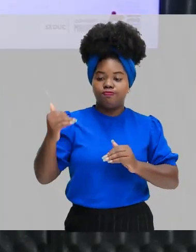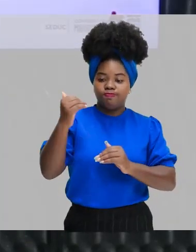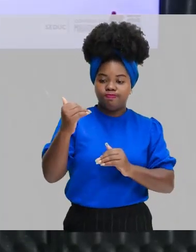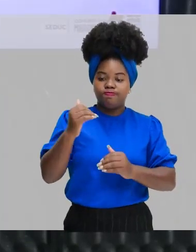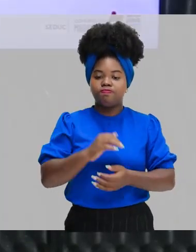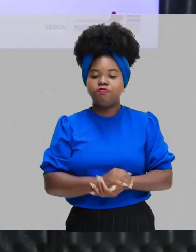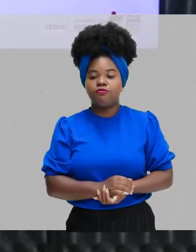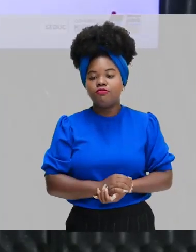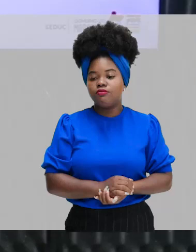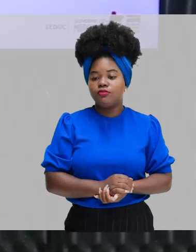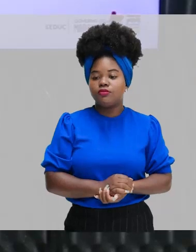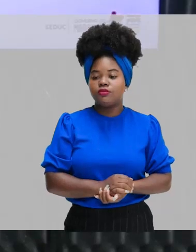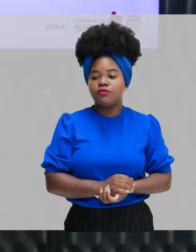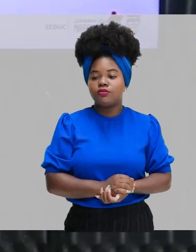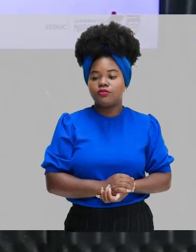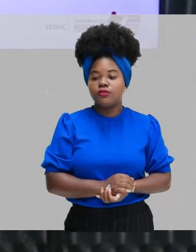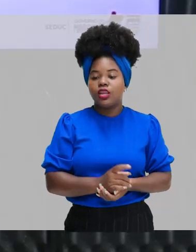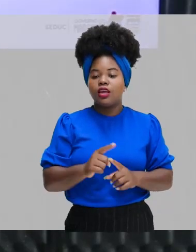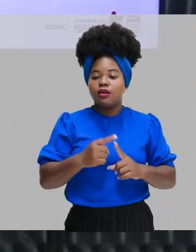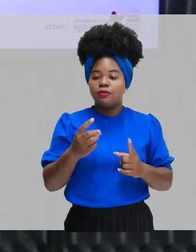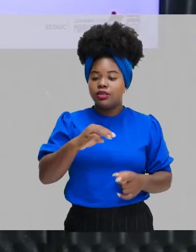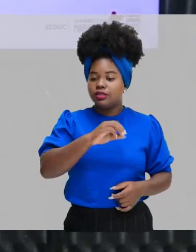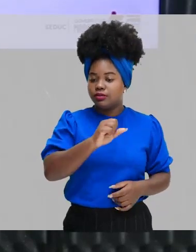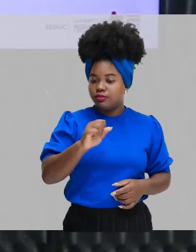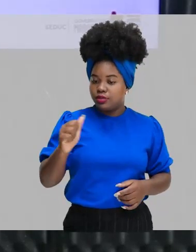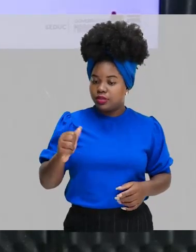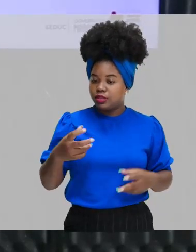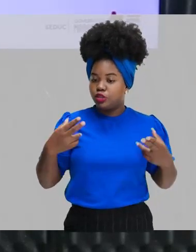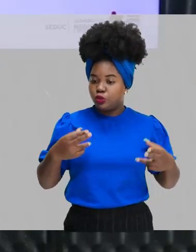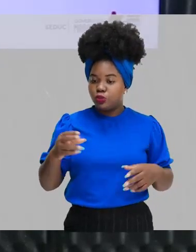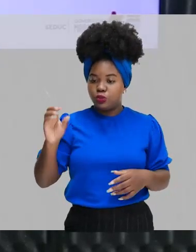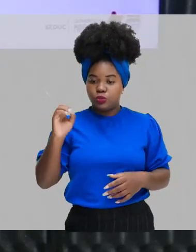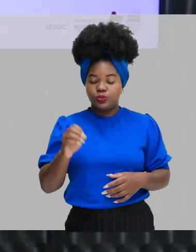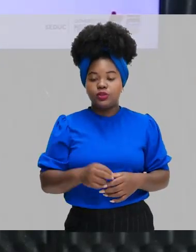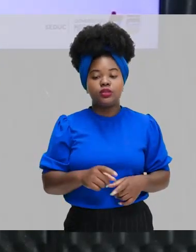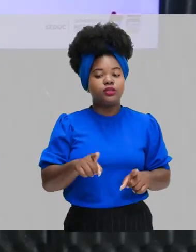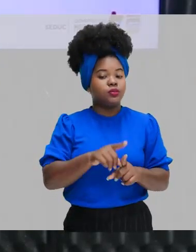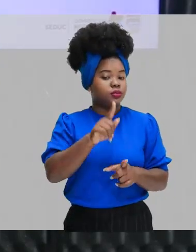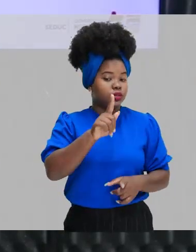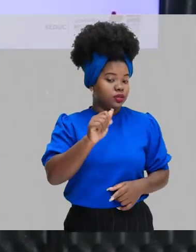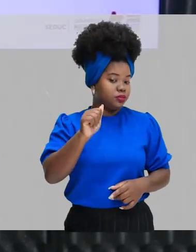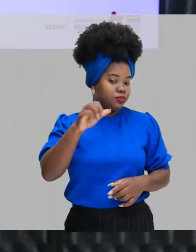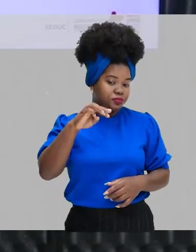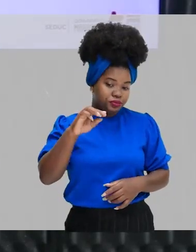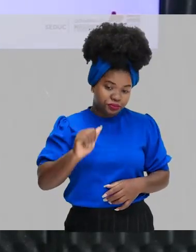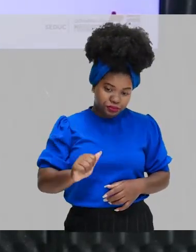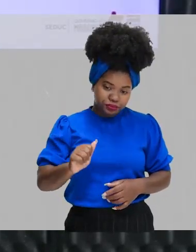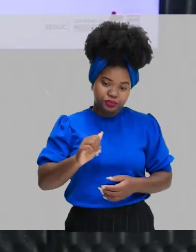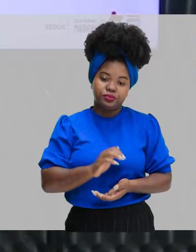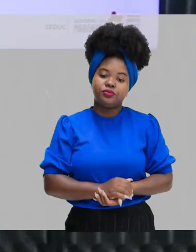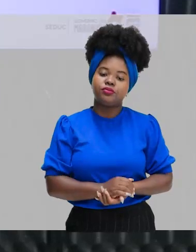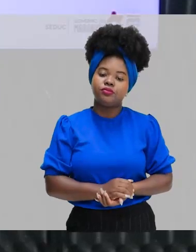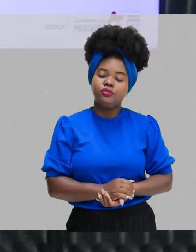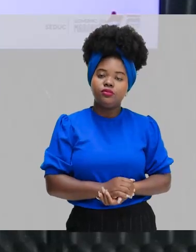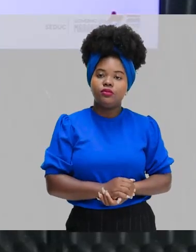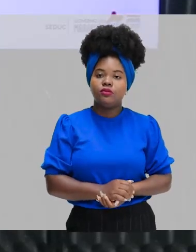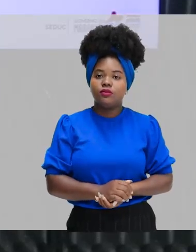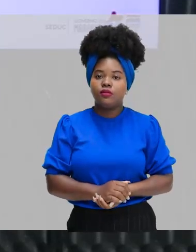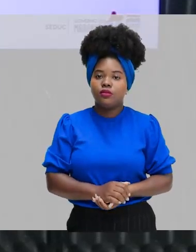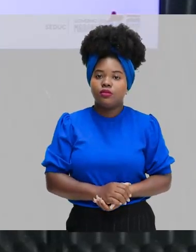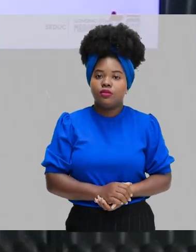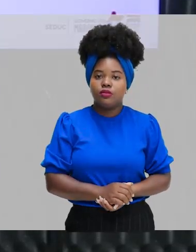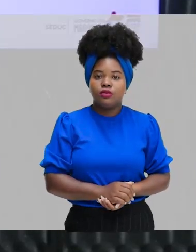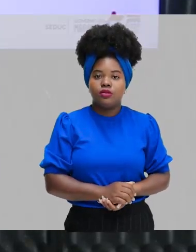emitida só que só a massa É igual a zero radiação Gama aí no caso é é radiação Então não é